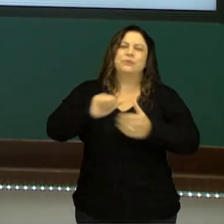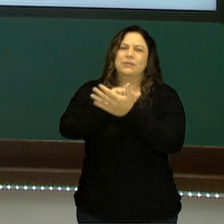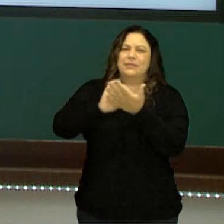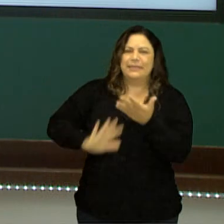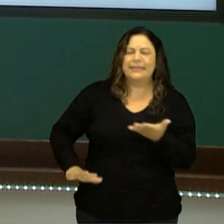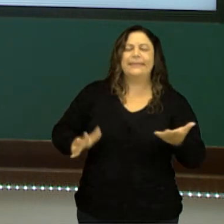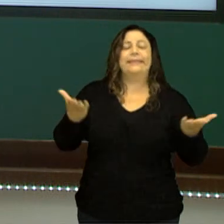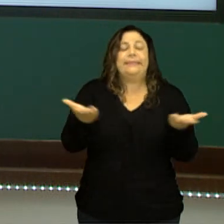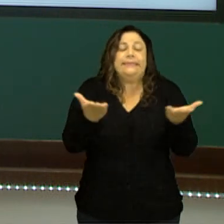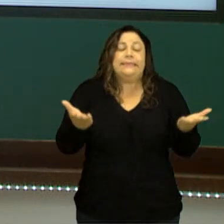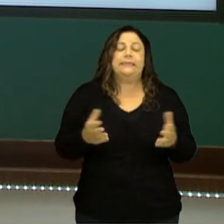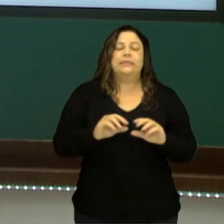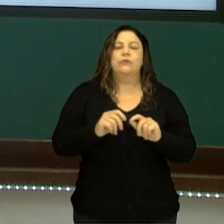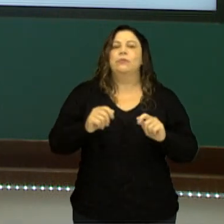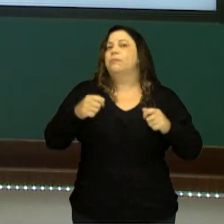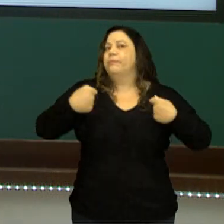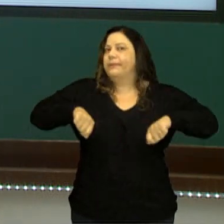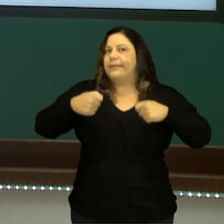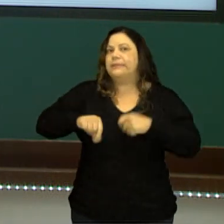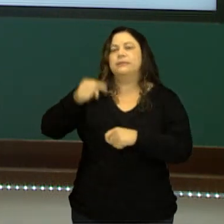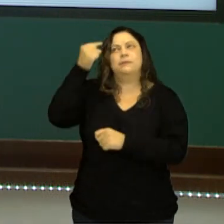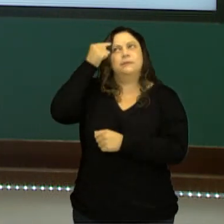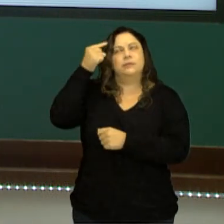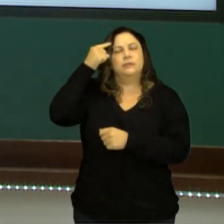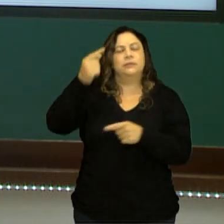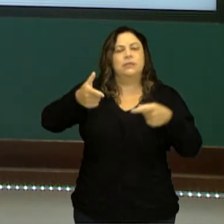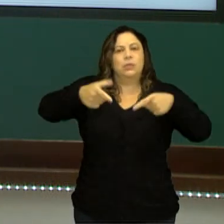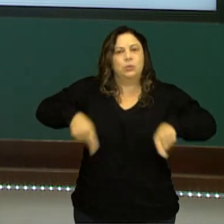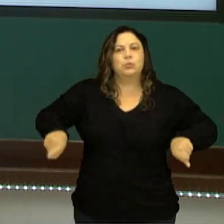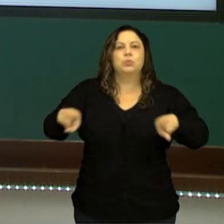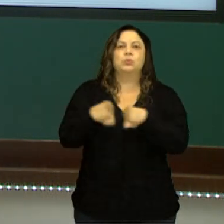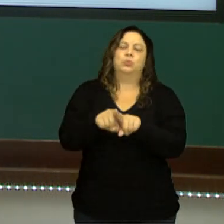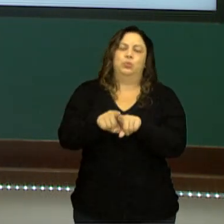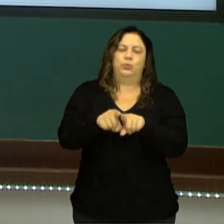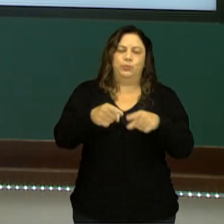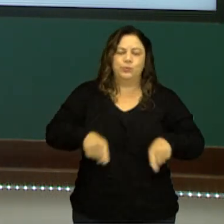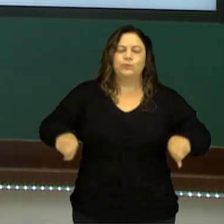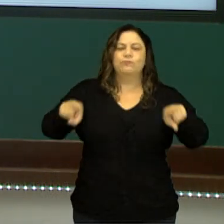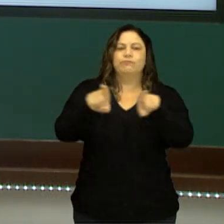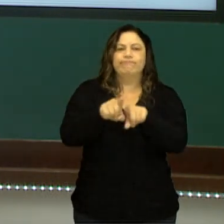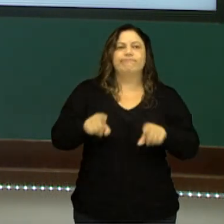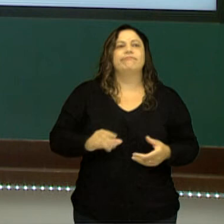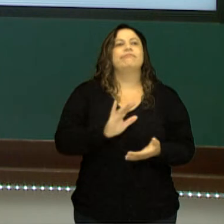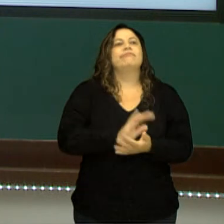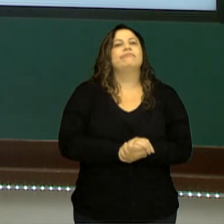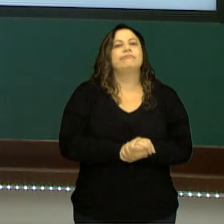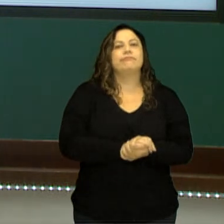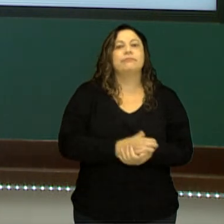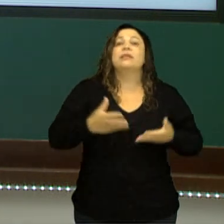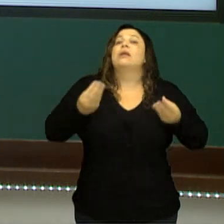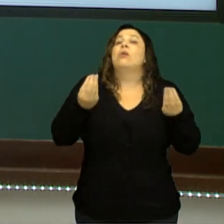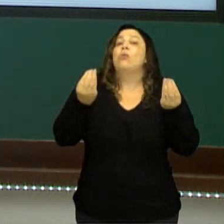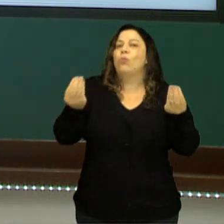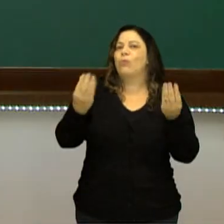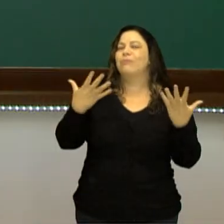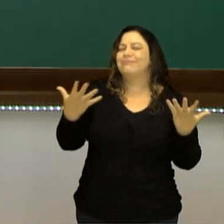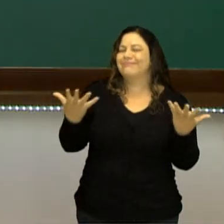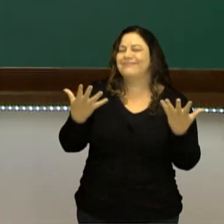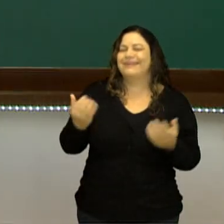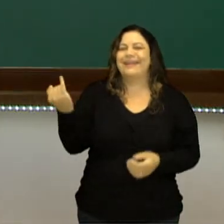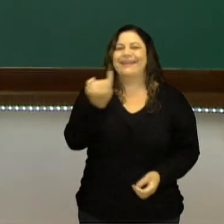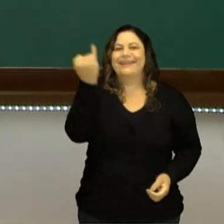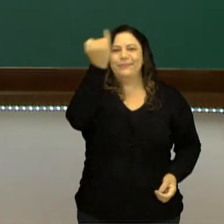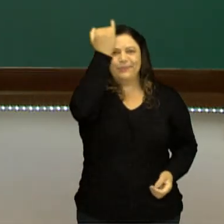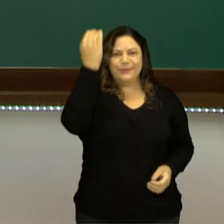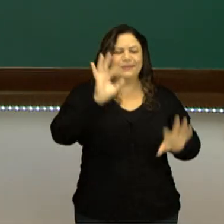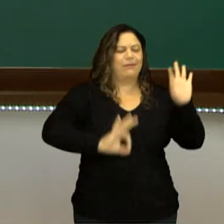então eu consigo repensar esses exercícios, consigo redefinir a minha rota de estudo. Galera, como é importante a gente organizar